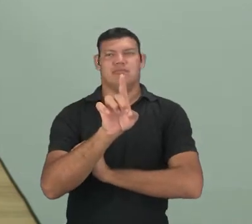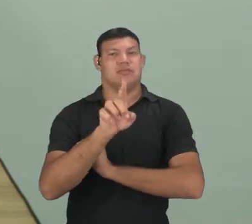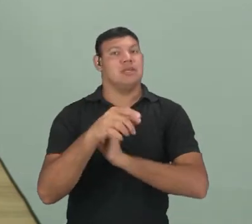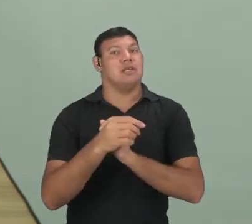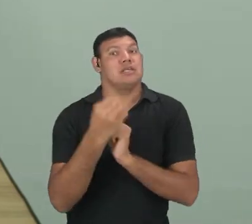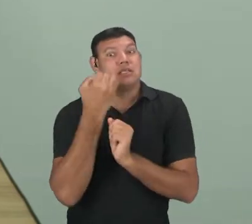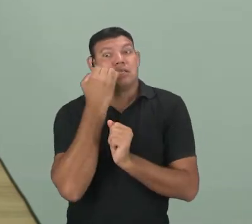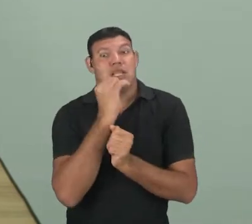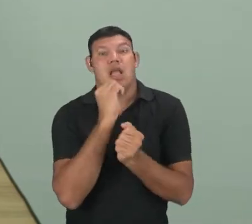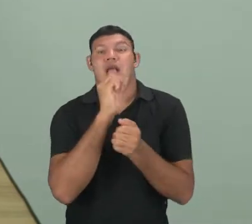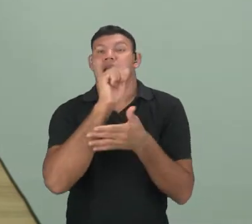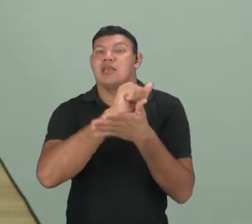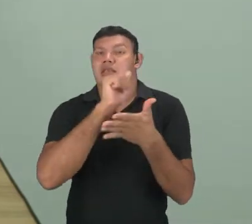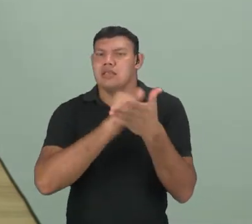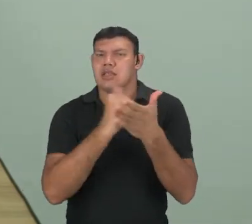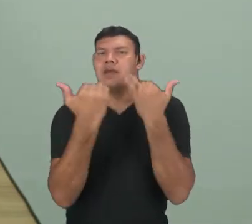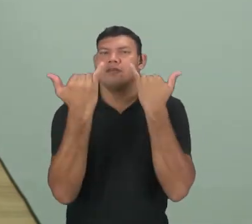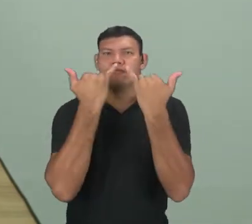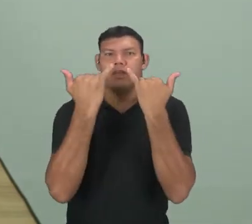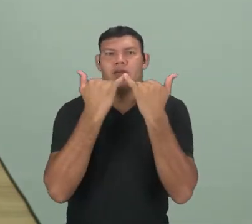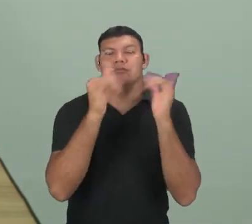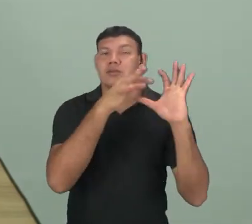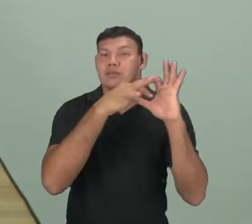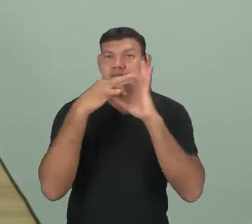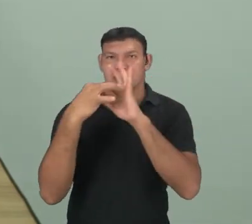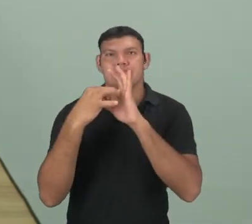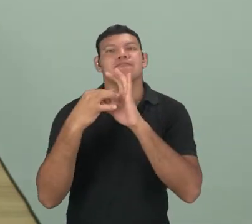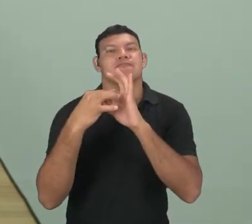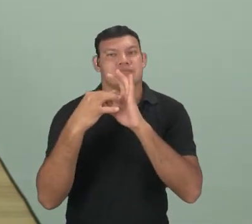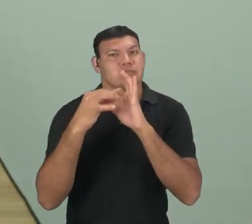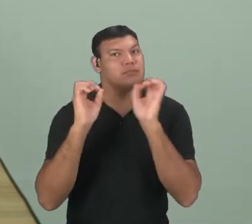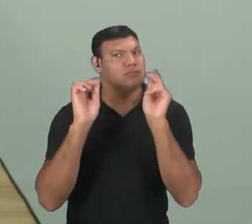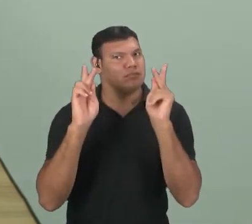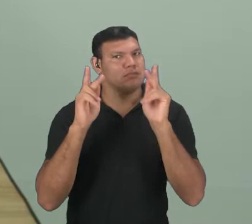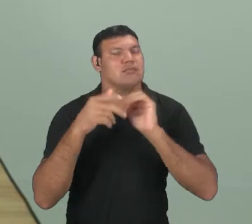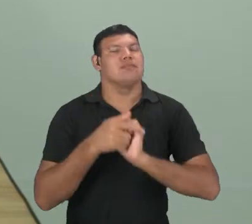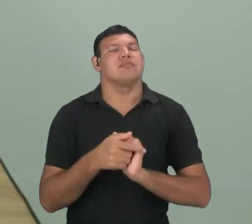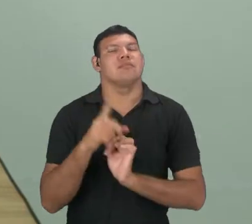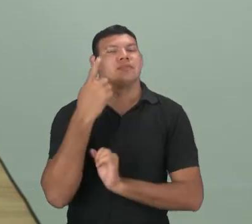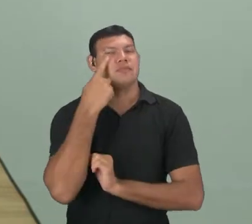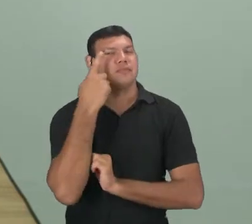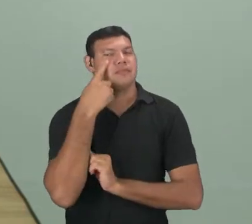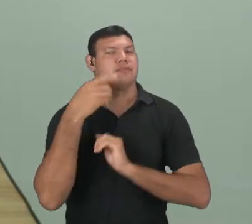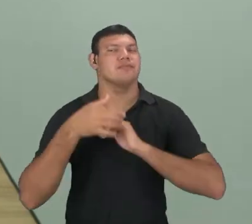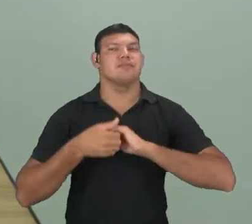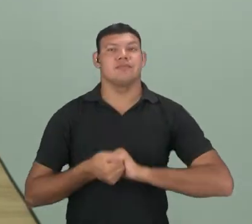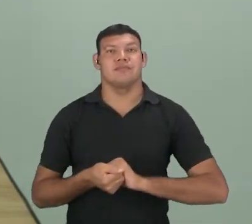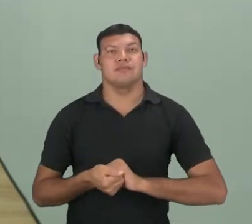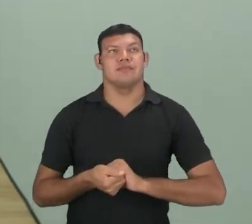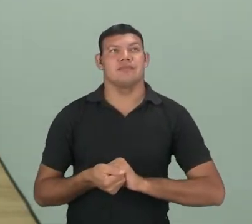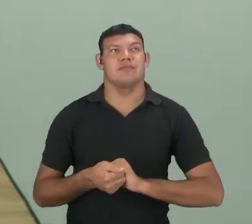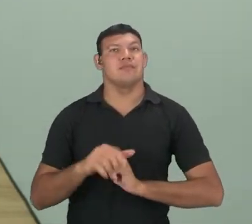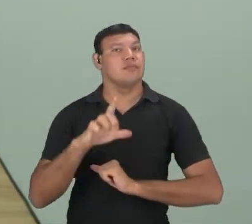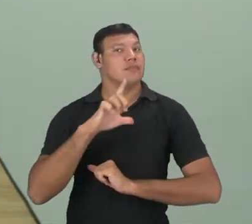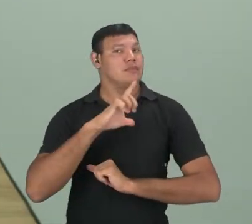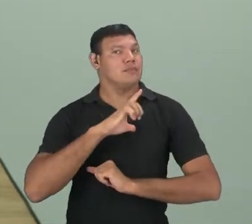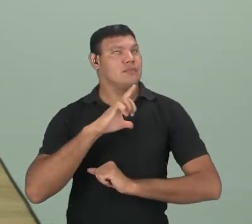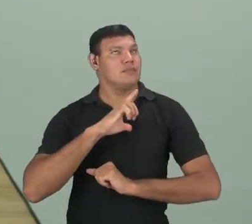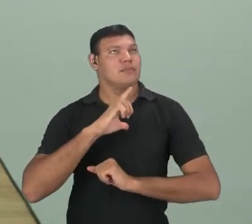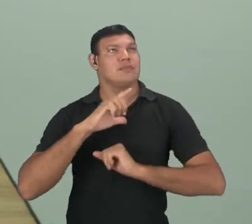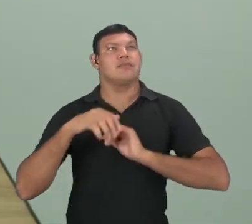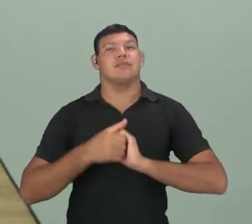de dados, informações coerentes, certinho? Então, olha só, aqui nós